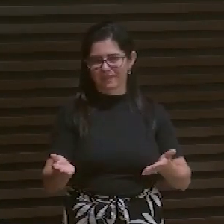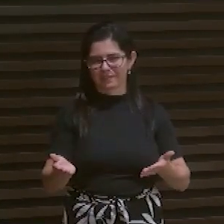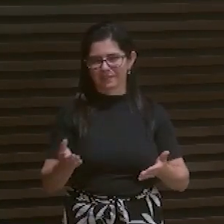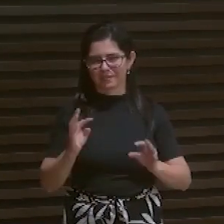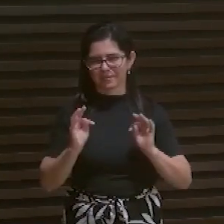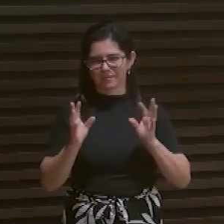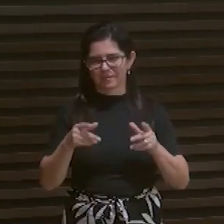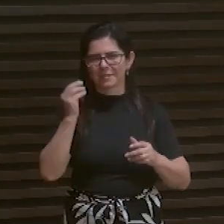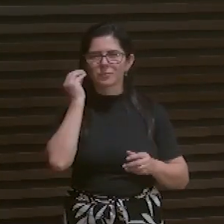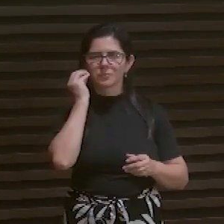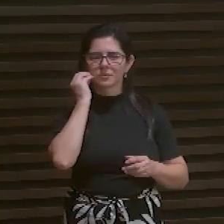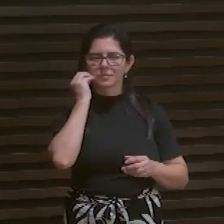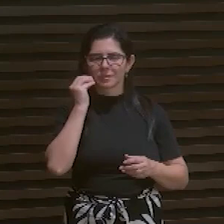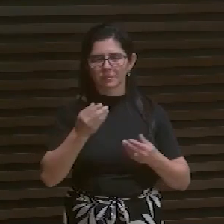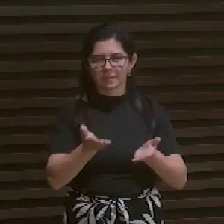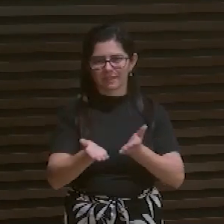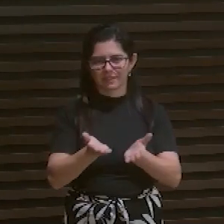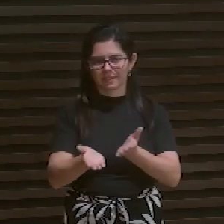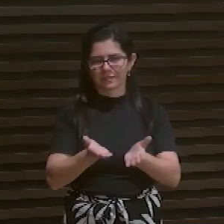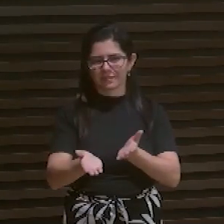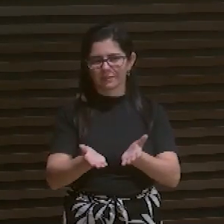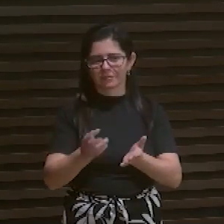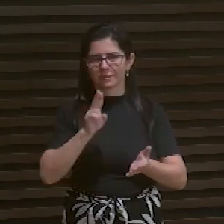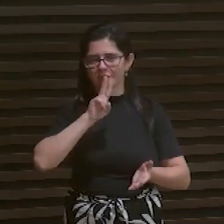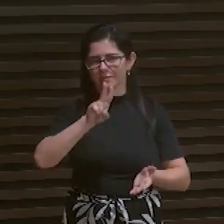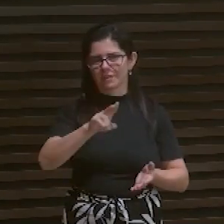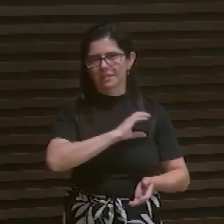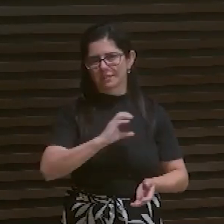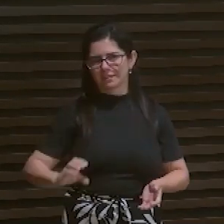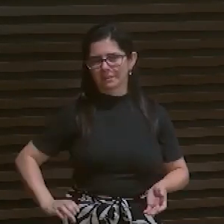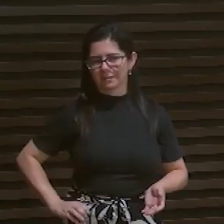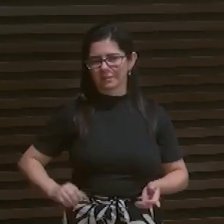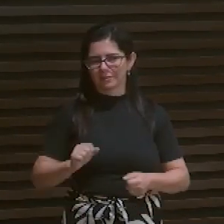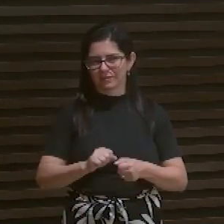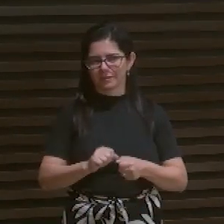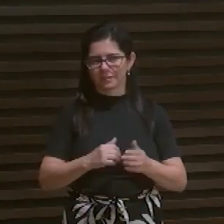É você ver Cristo agindo por meio das tuas mãos.